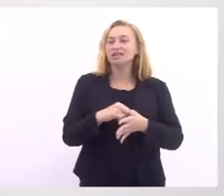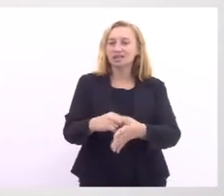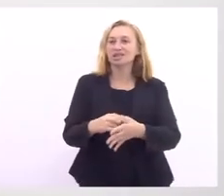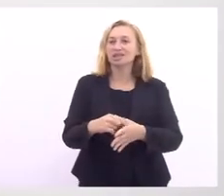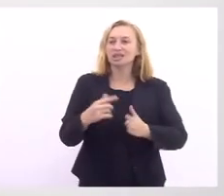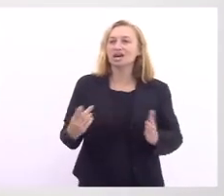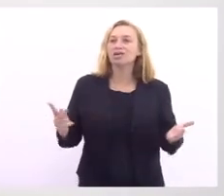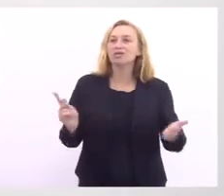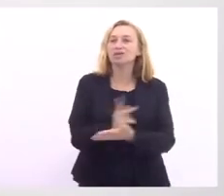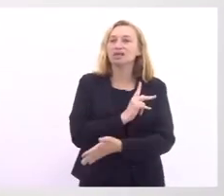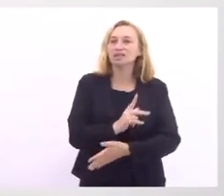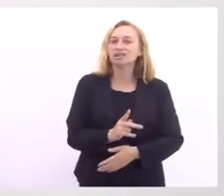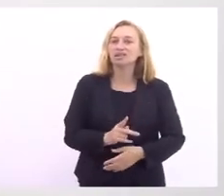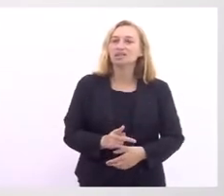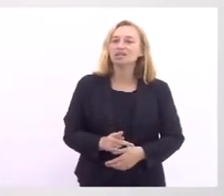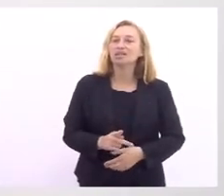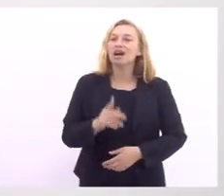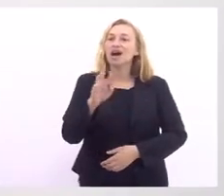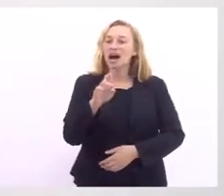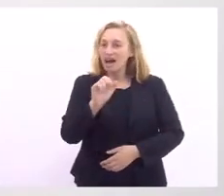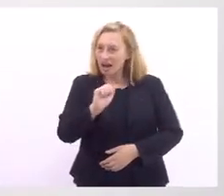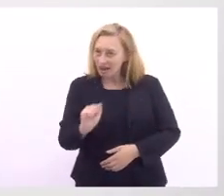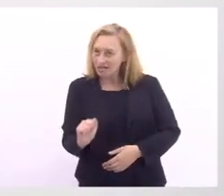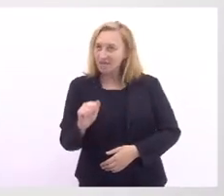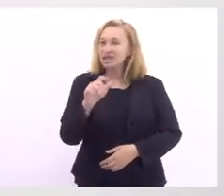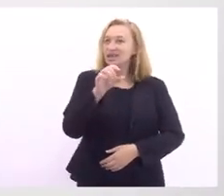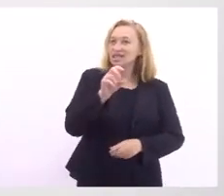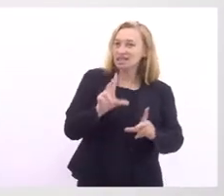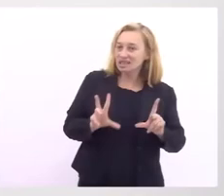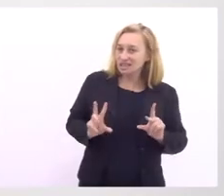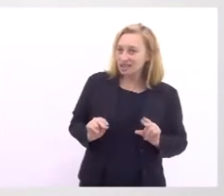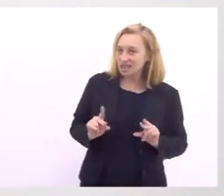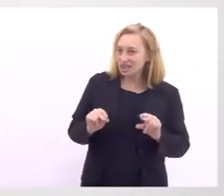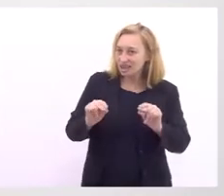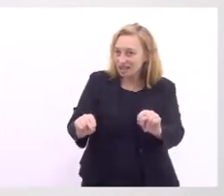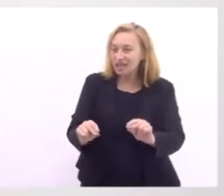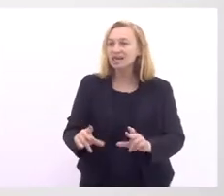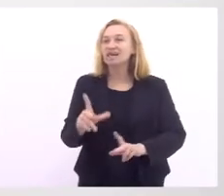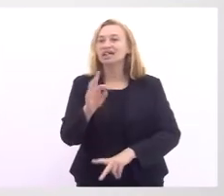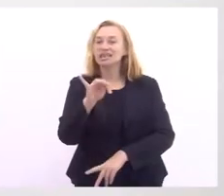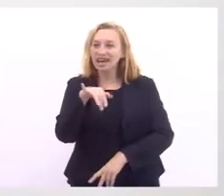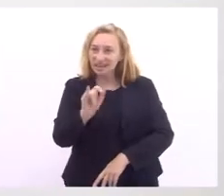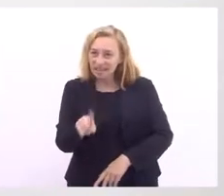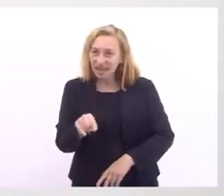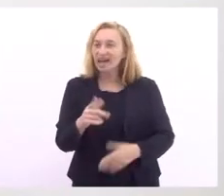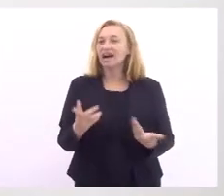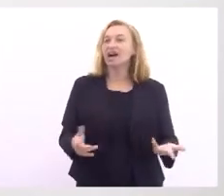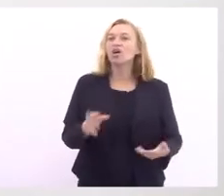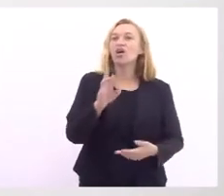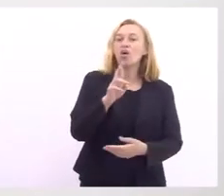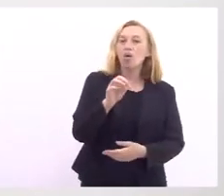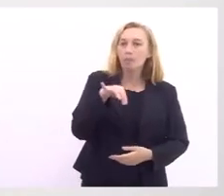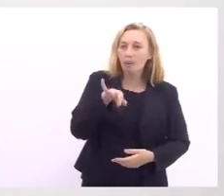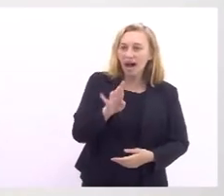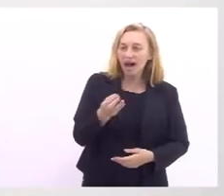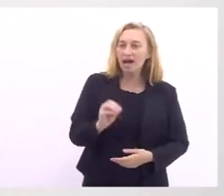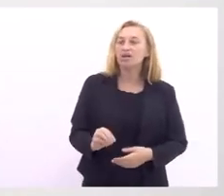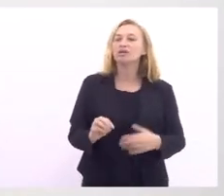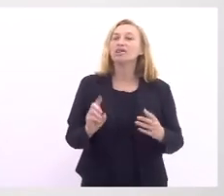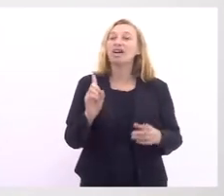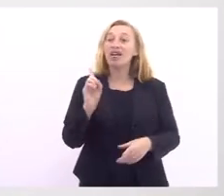surjam e tá aqui A Rafa ta aqui o Siri daqui a Tainá tá aqui o Romário